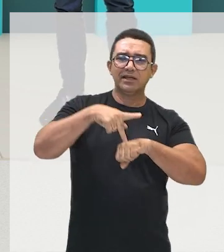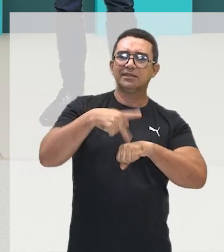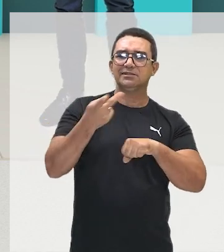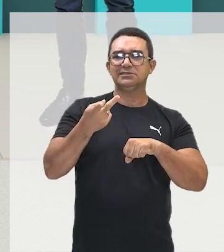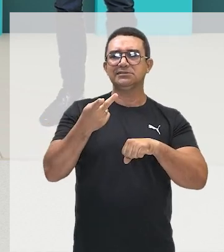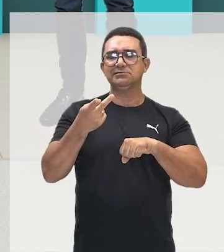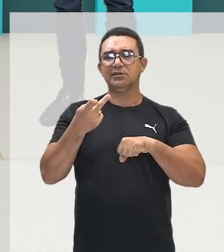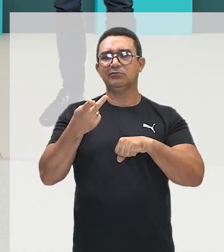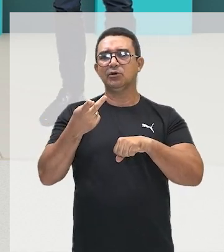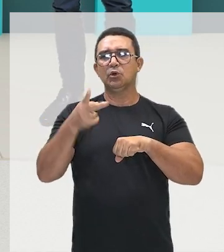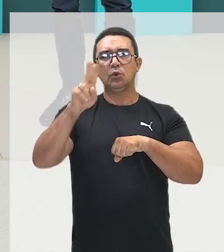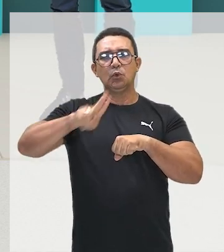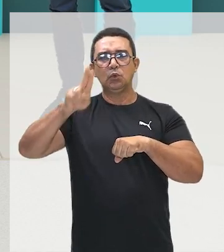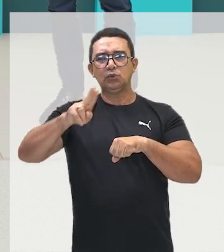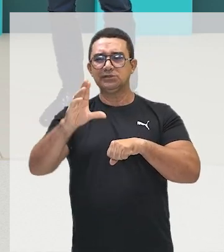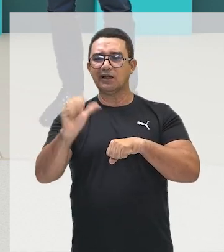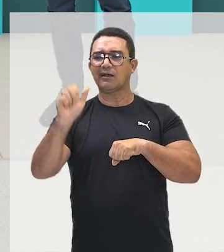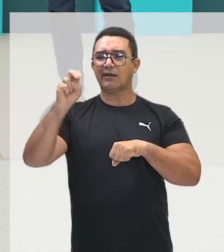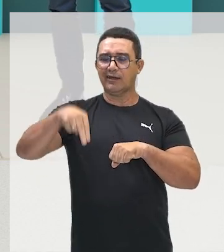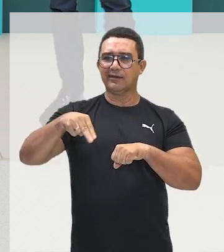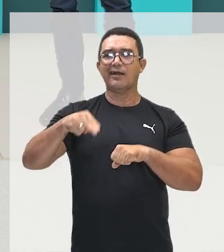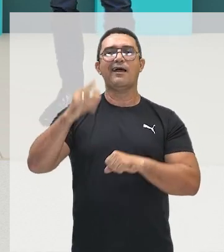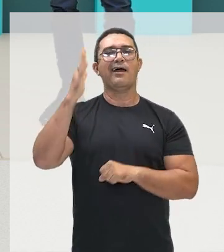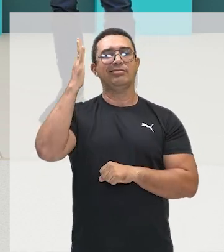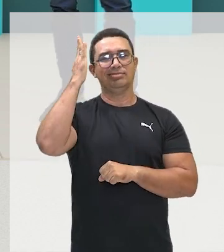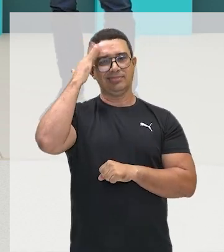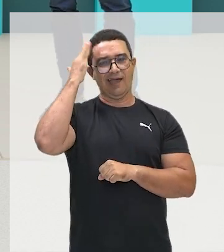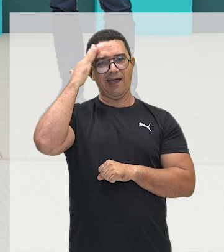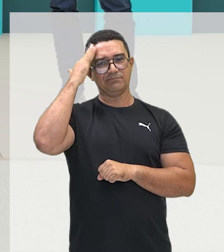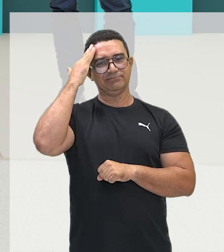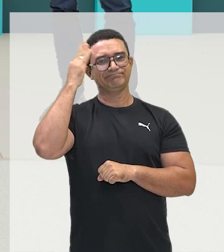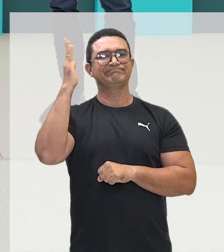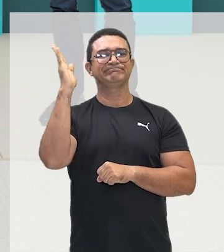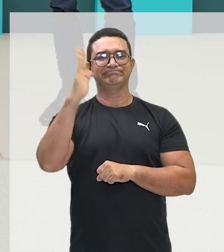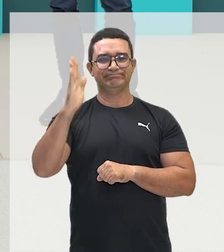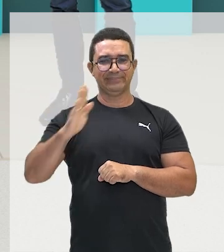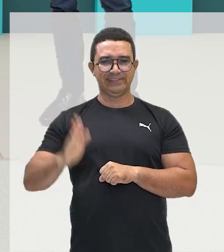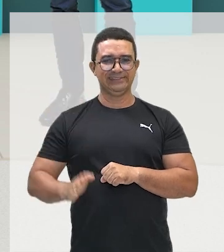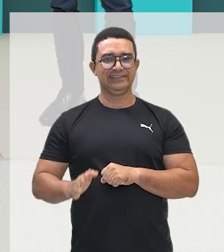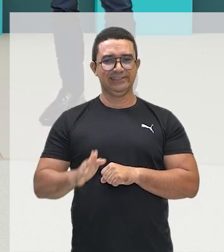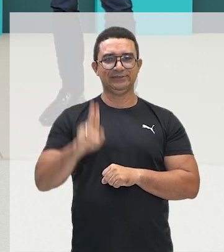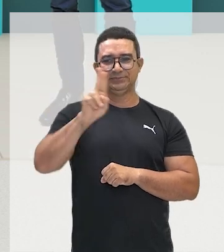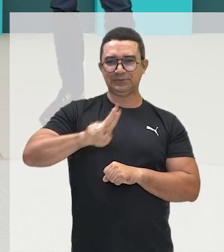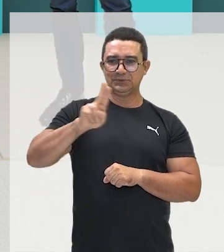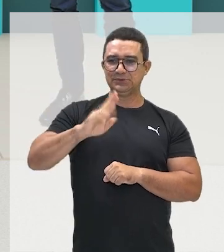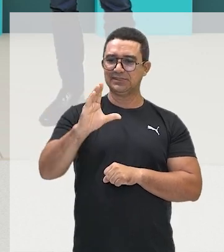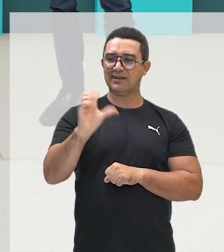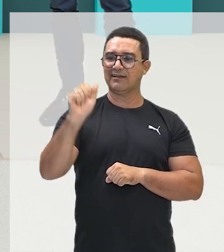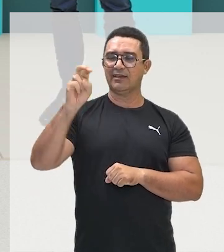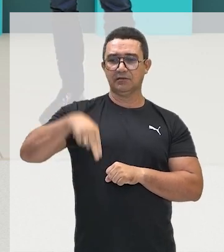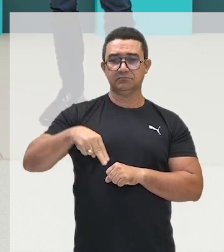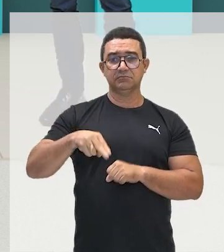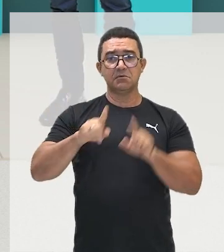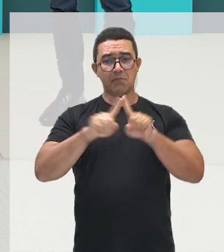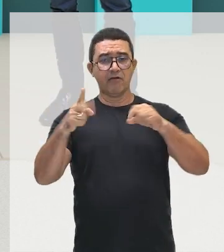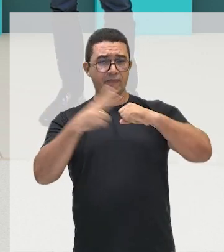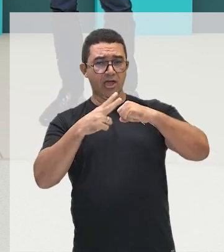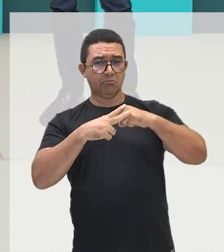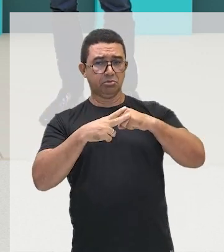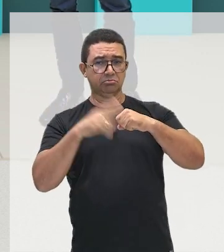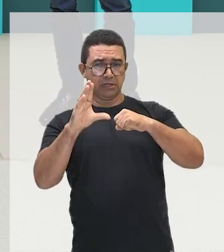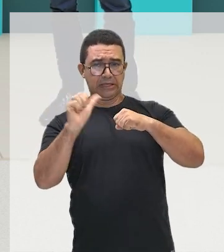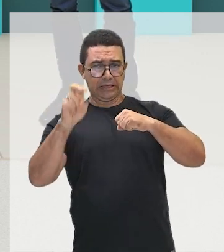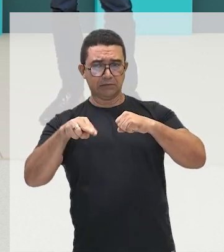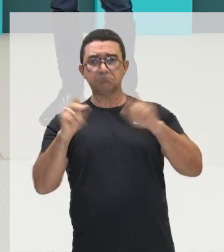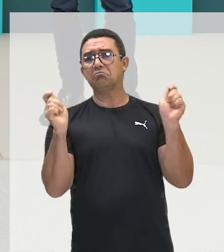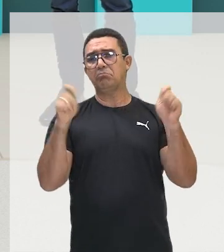me, ou então utilizando o can, a gente já sabe que é brasileiro. E ele é um verbo que, obviamente, pode ser utilizado, mas a depender